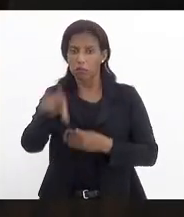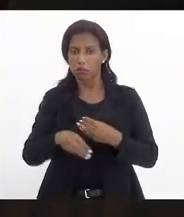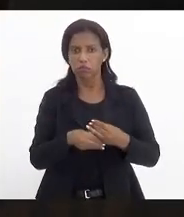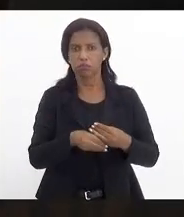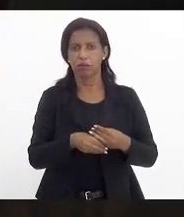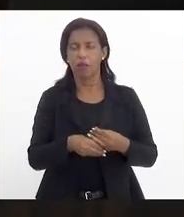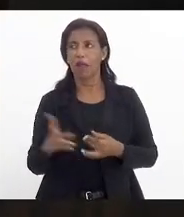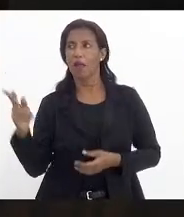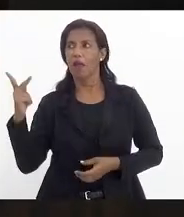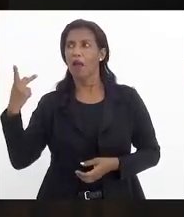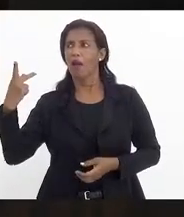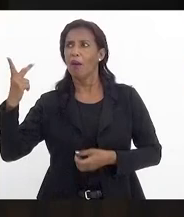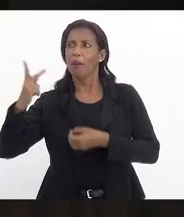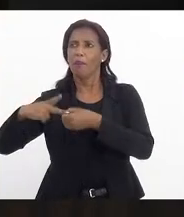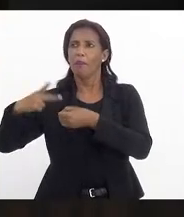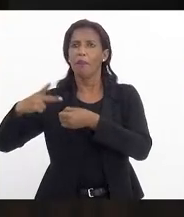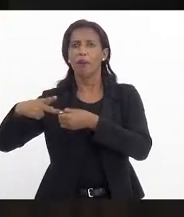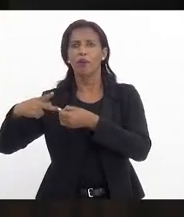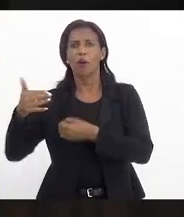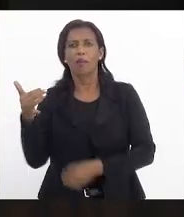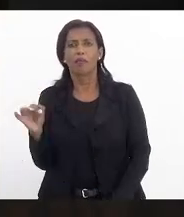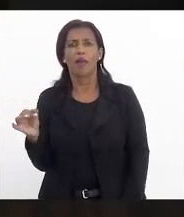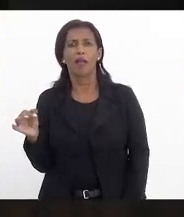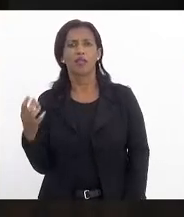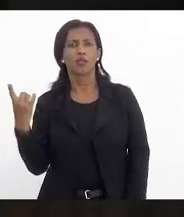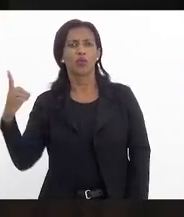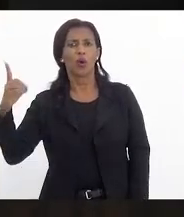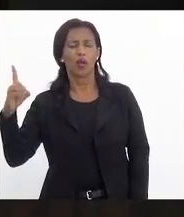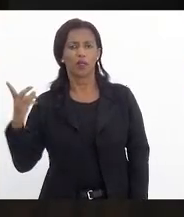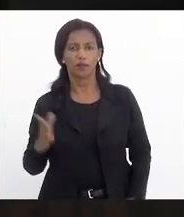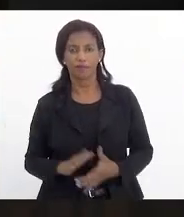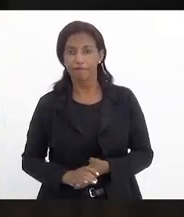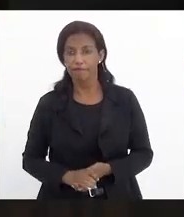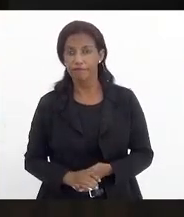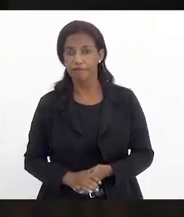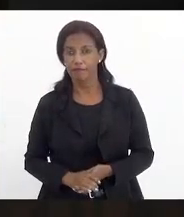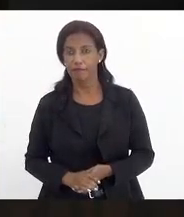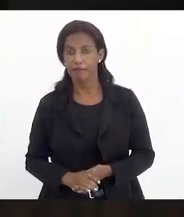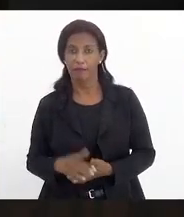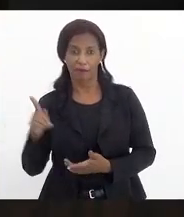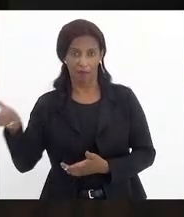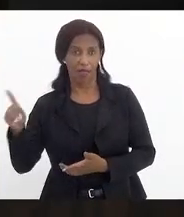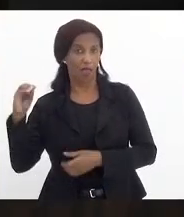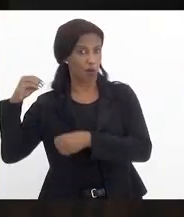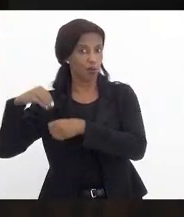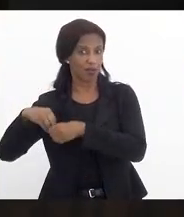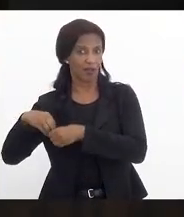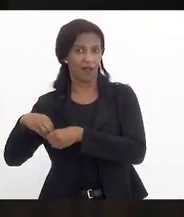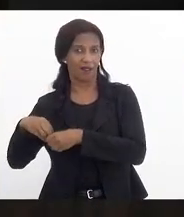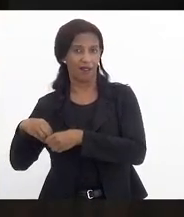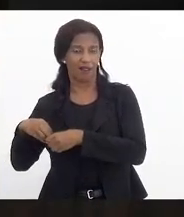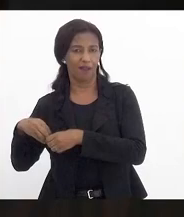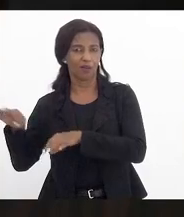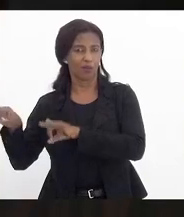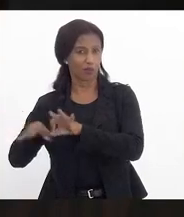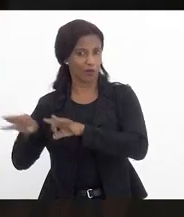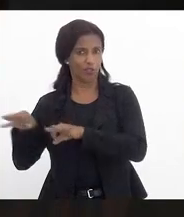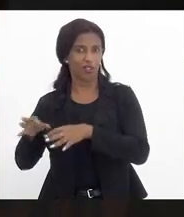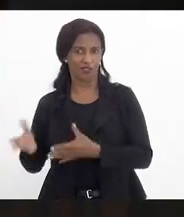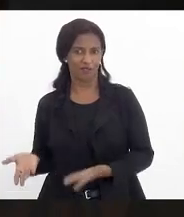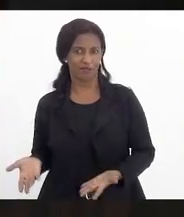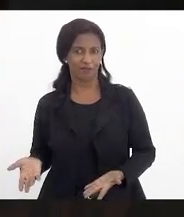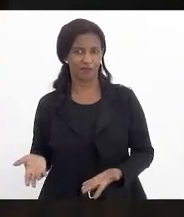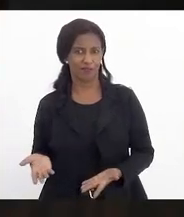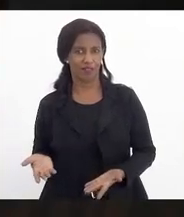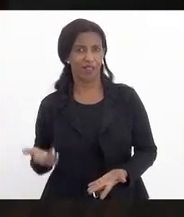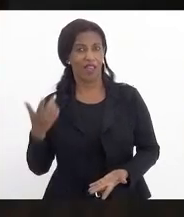o petróleo, o barril vem a 10 dólares. Essa é a salvaguarda que está no projeto. Essa foi